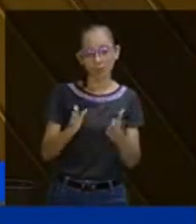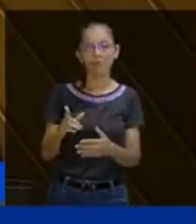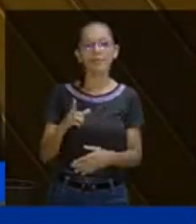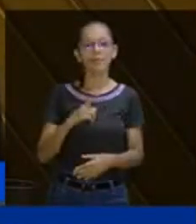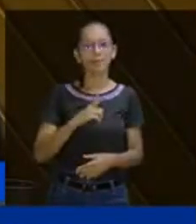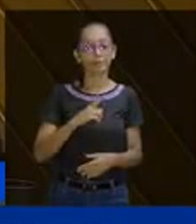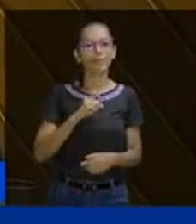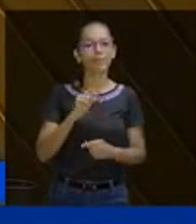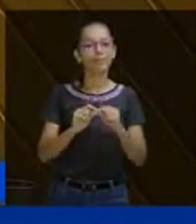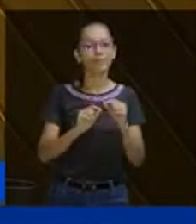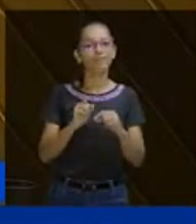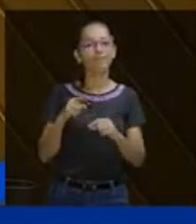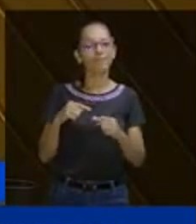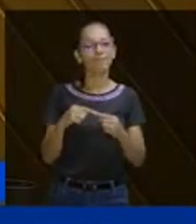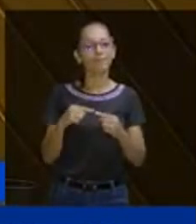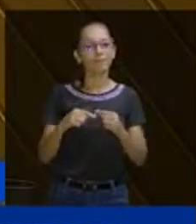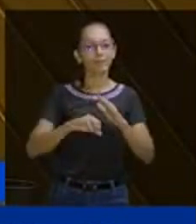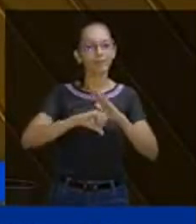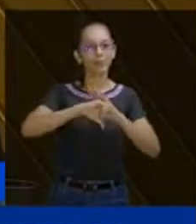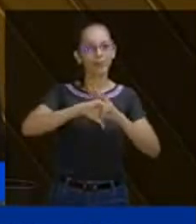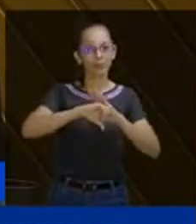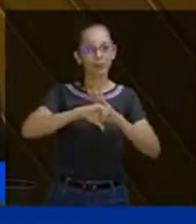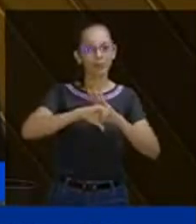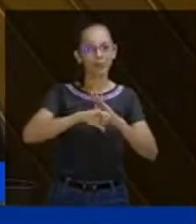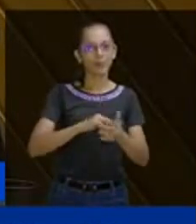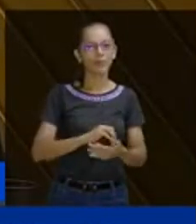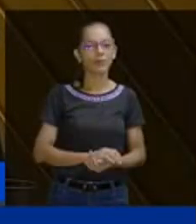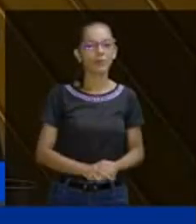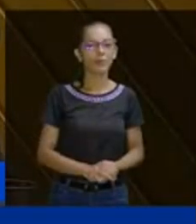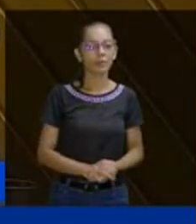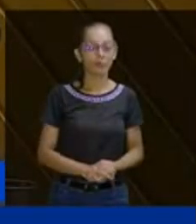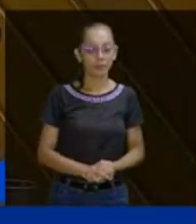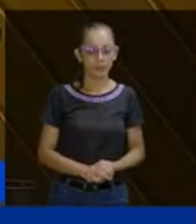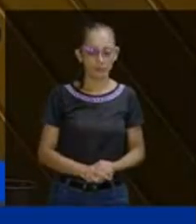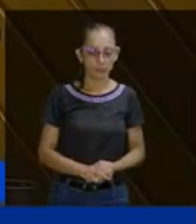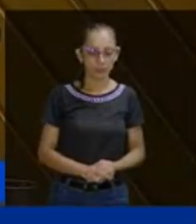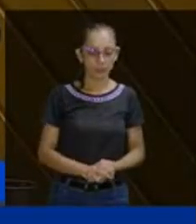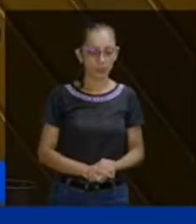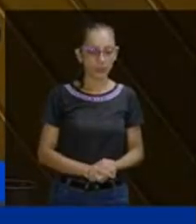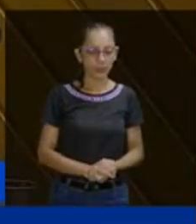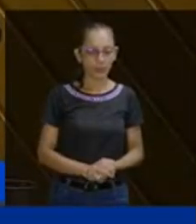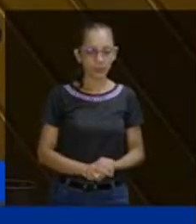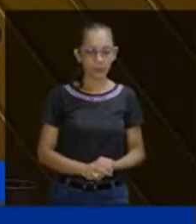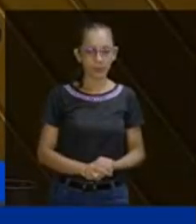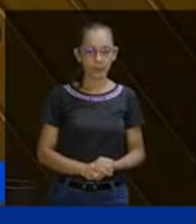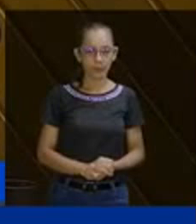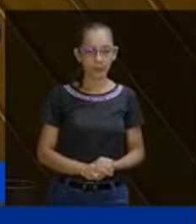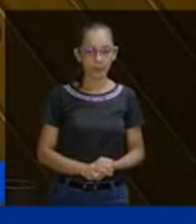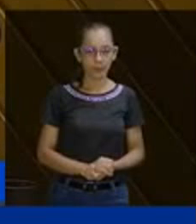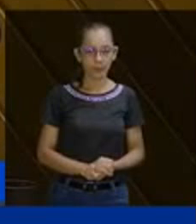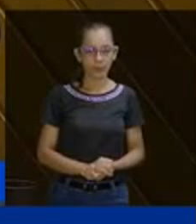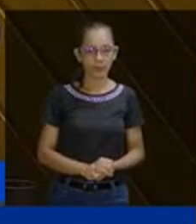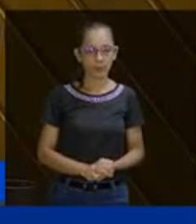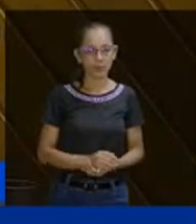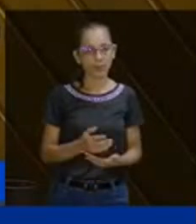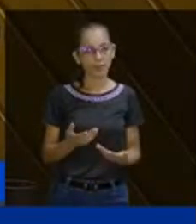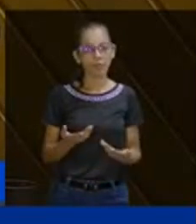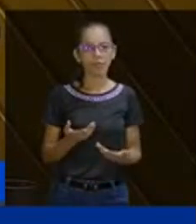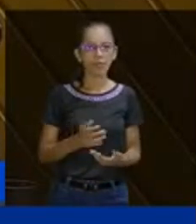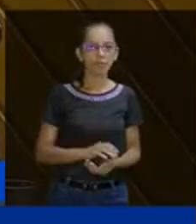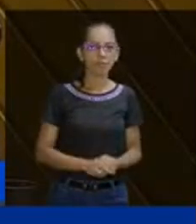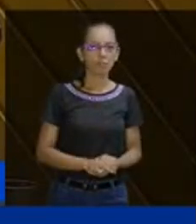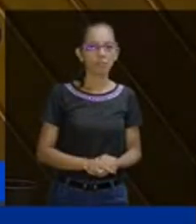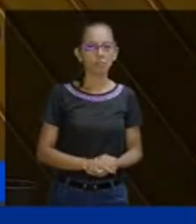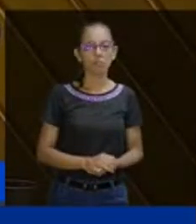se estrutura, se aparelha. Foco no juiz Anselmo Gonçalves. Ele é branco, careca, usa óculos de